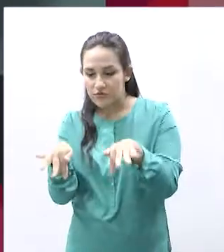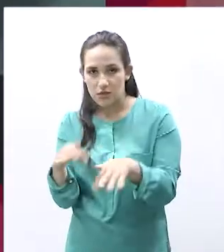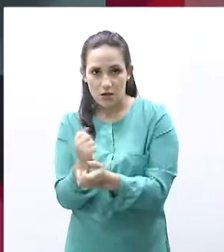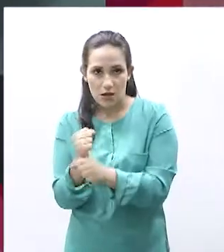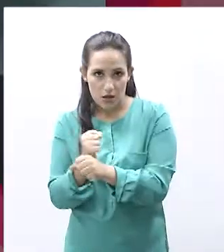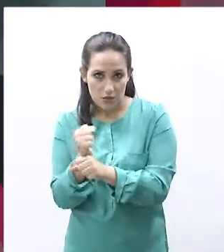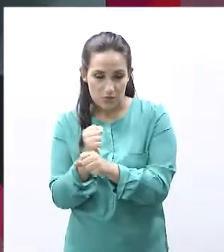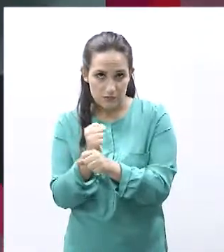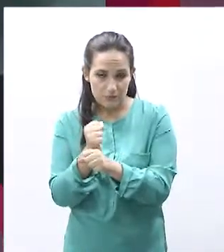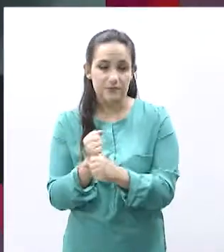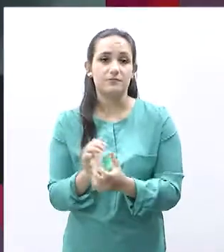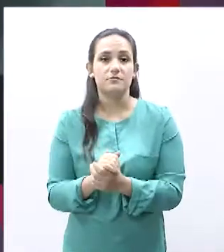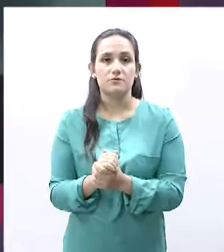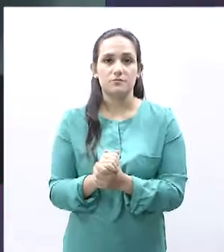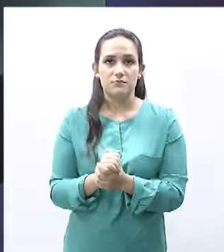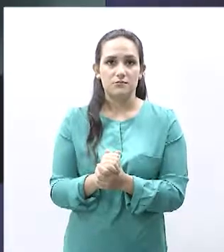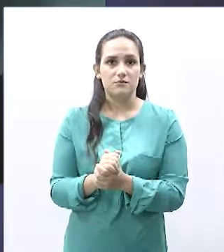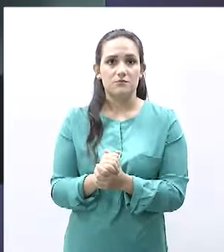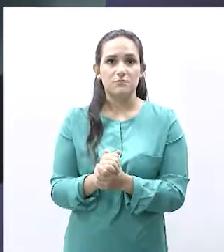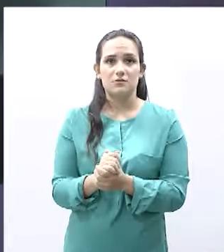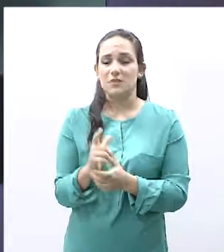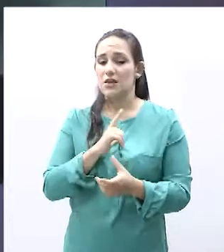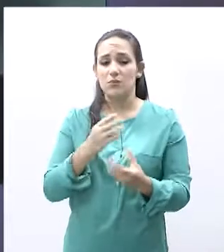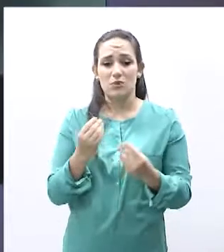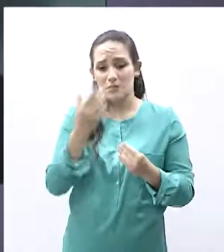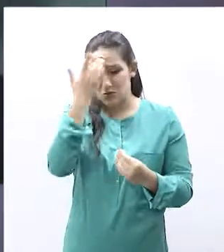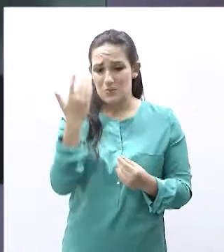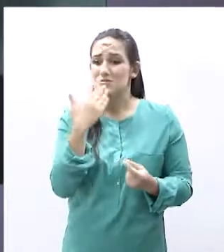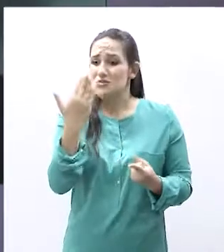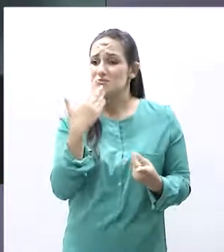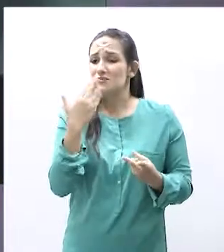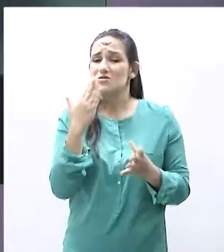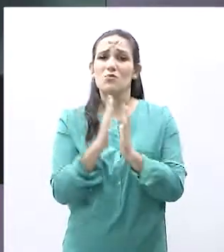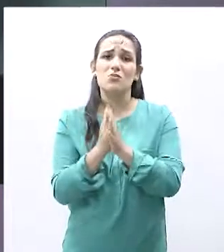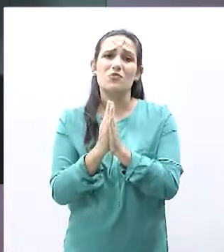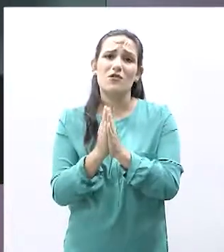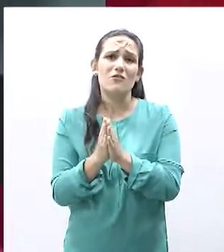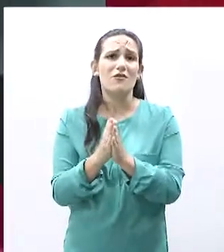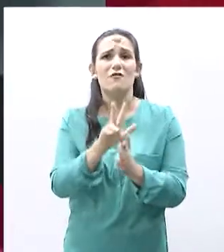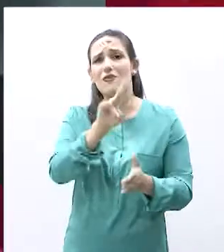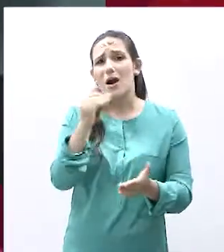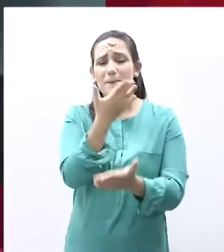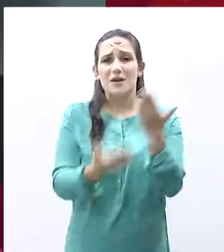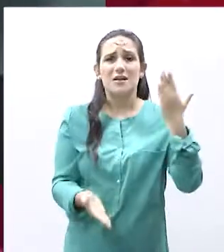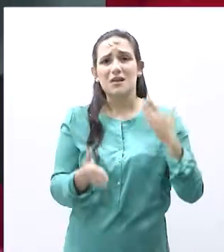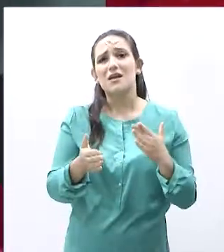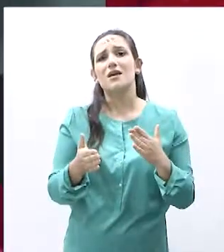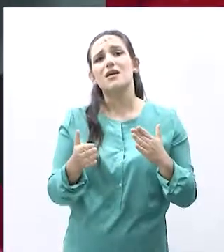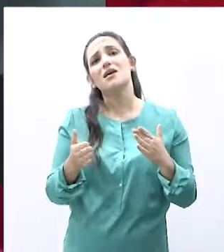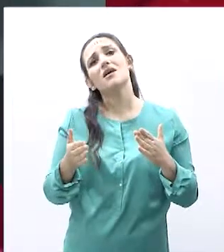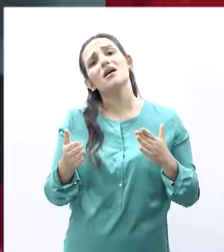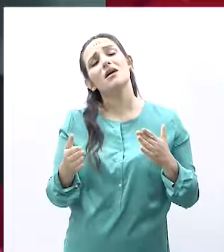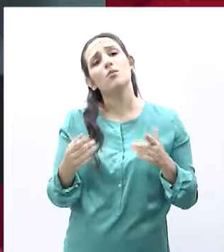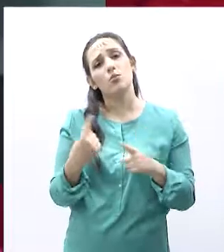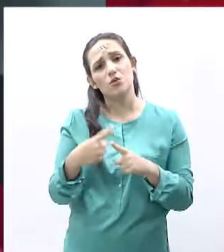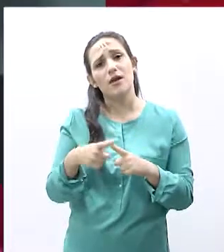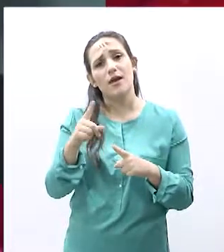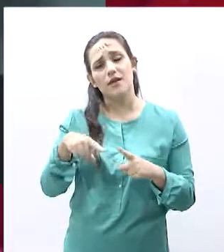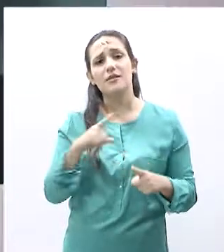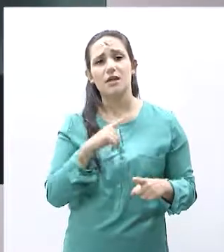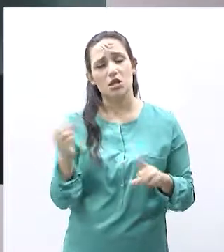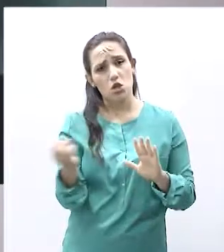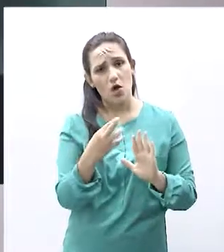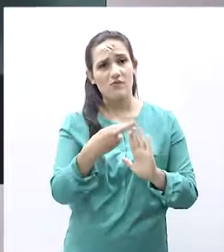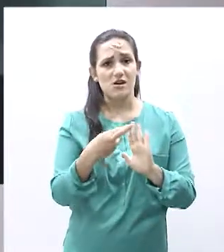que aconteceu é que muita gente correu para pedir seus benefícios com medo de entrar nas regras